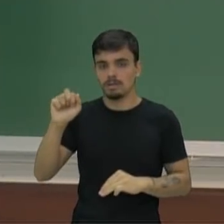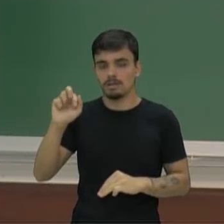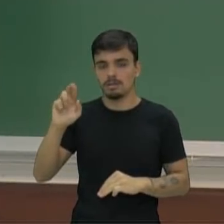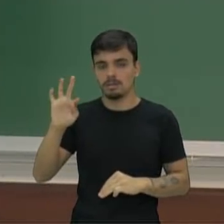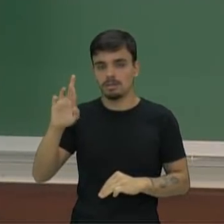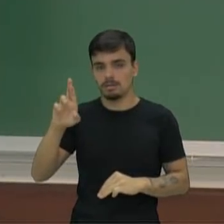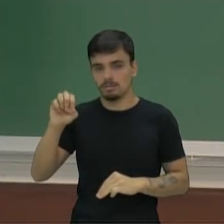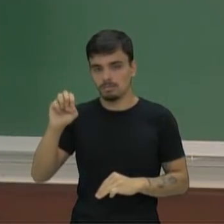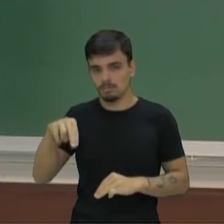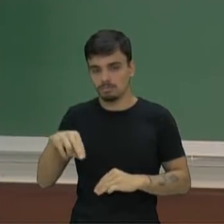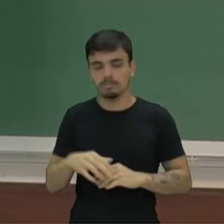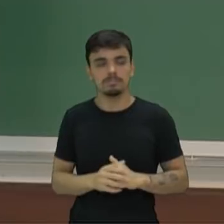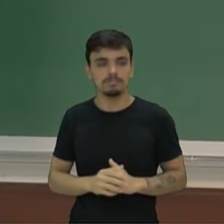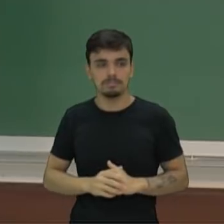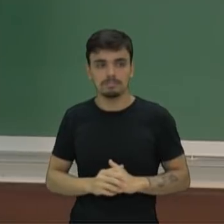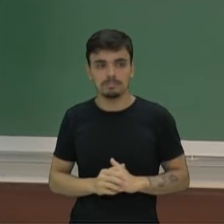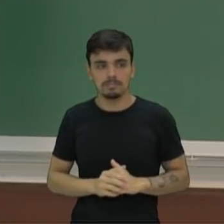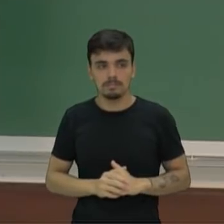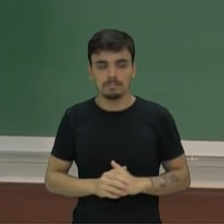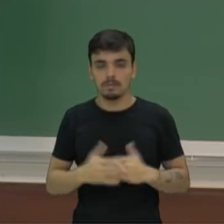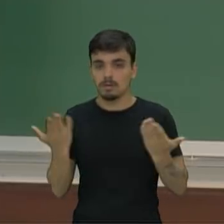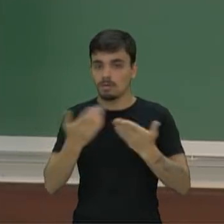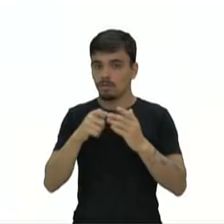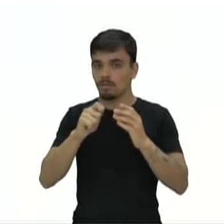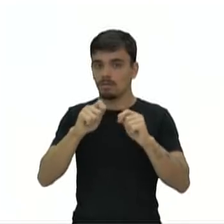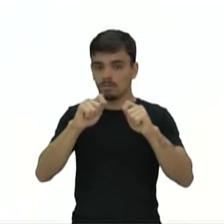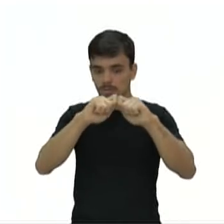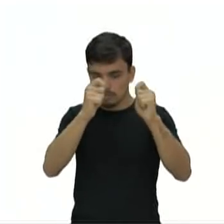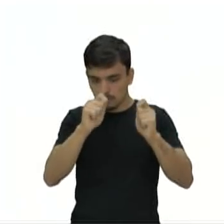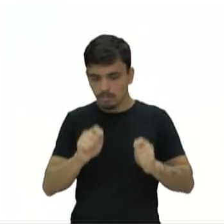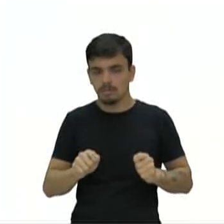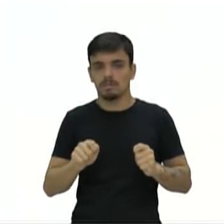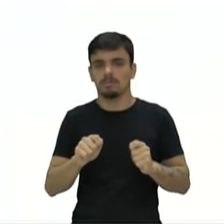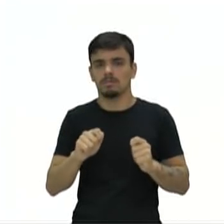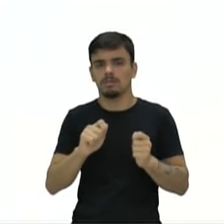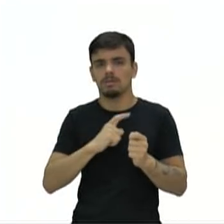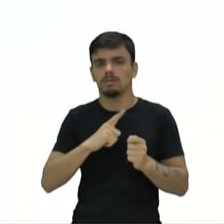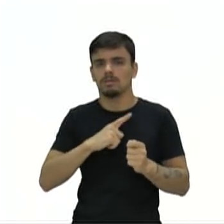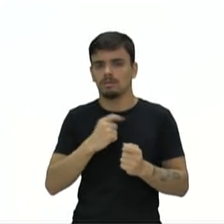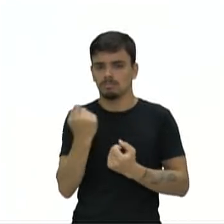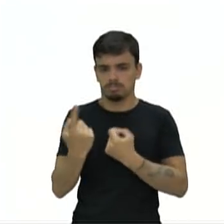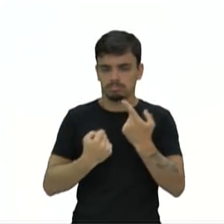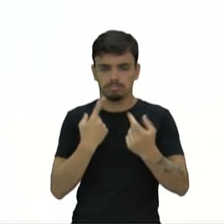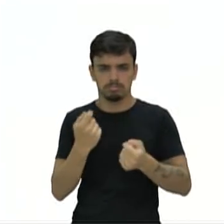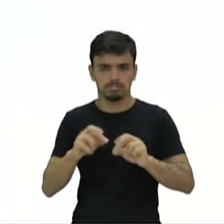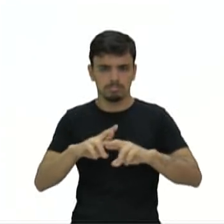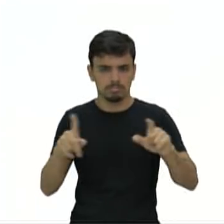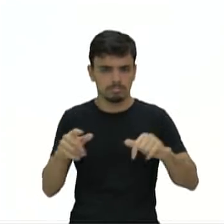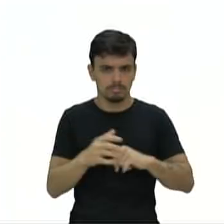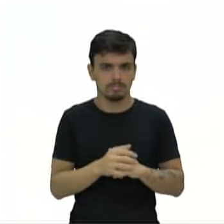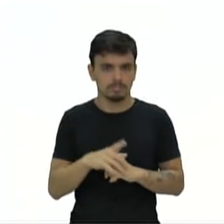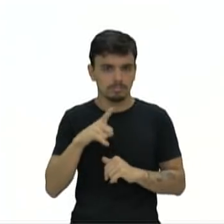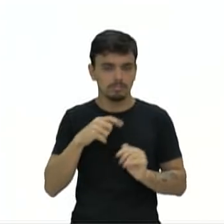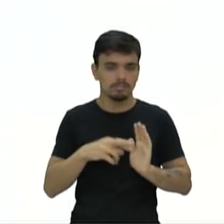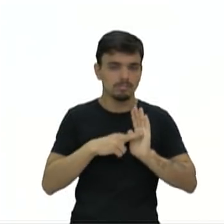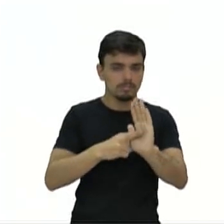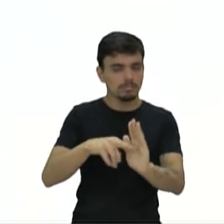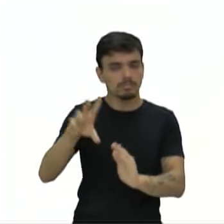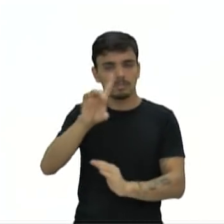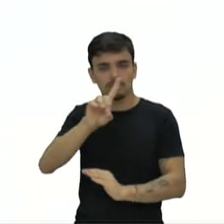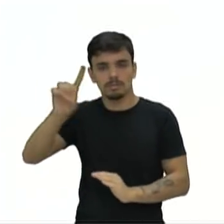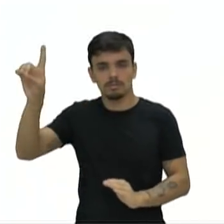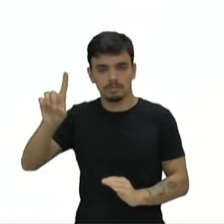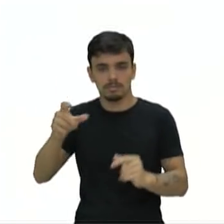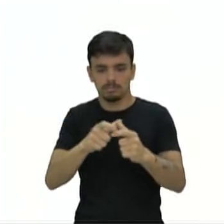de Atenas, na Grécia. As esculturas ocuparam inúmeros templos e edifícios gregos, retratavam deuses, grandes